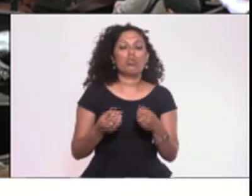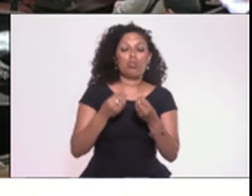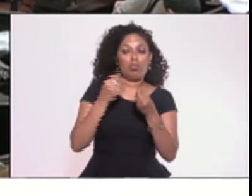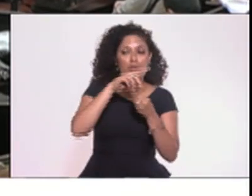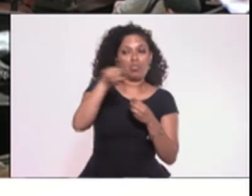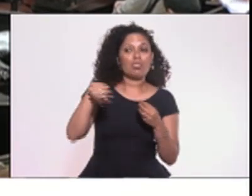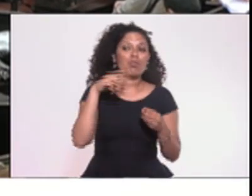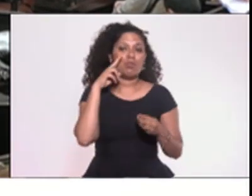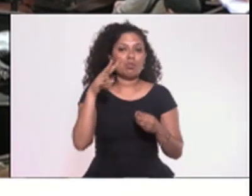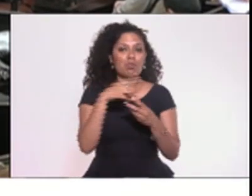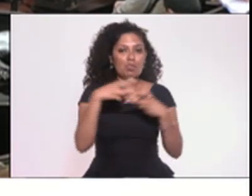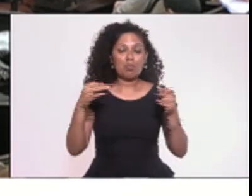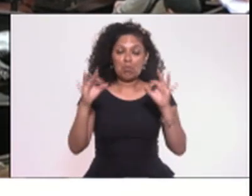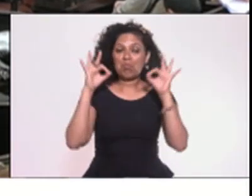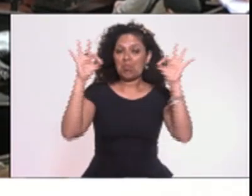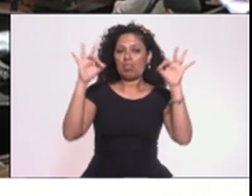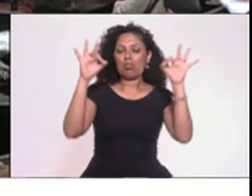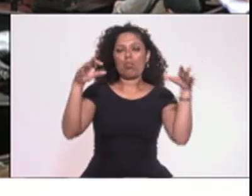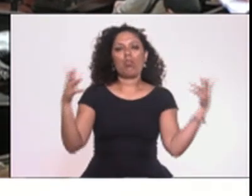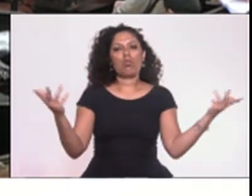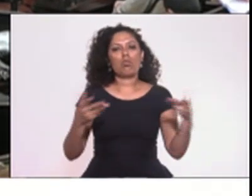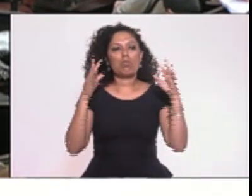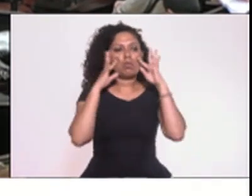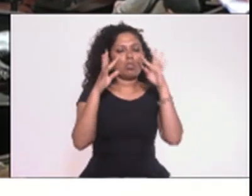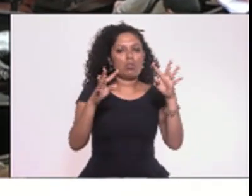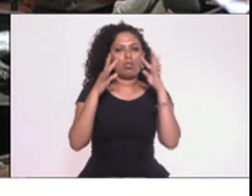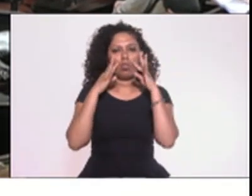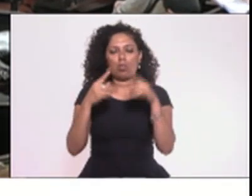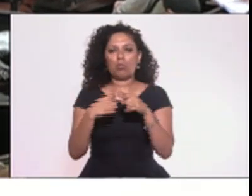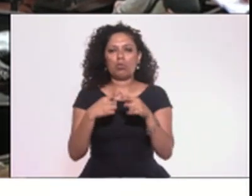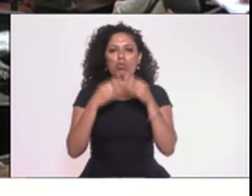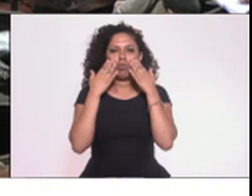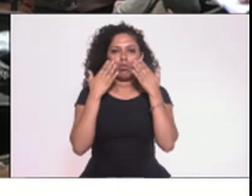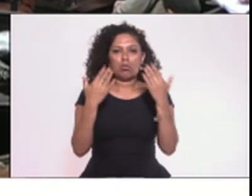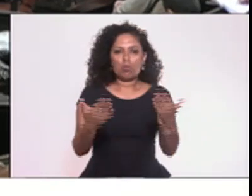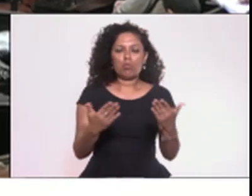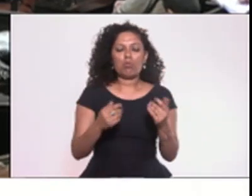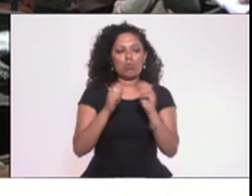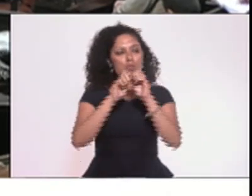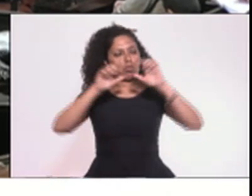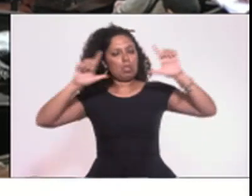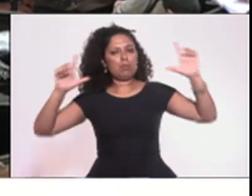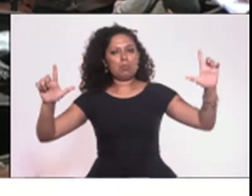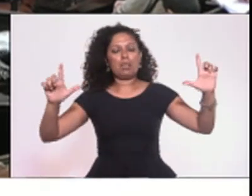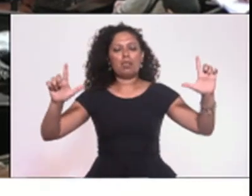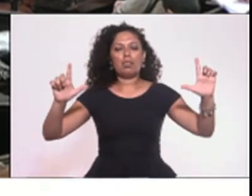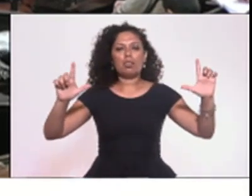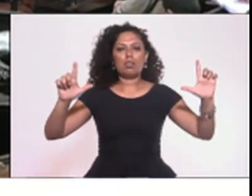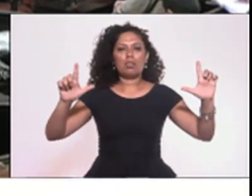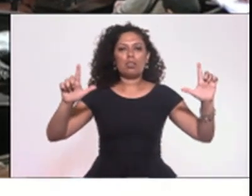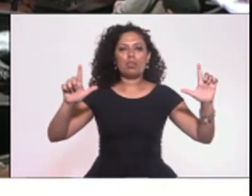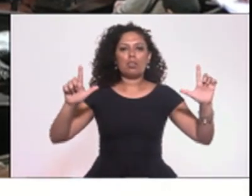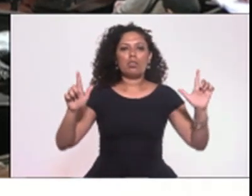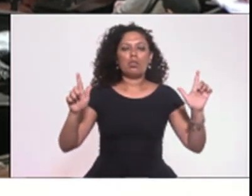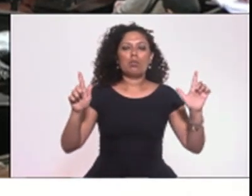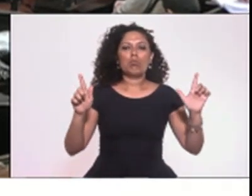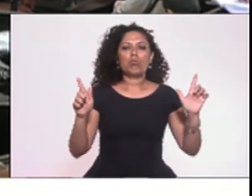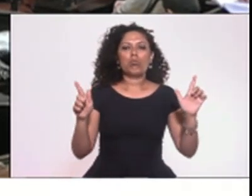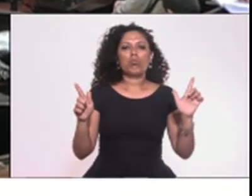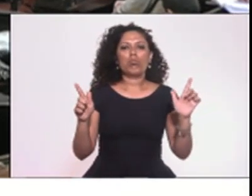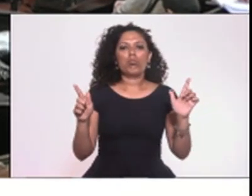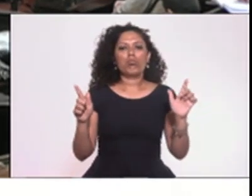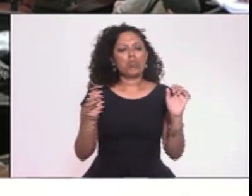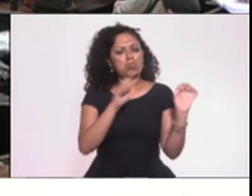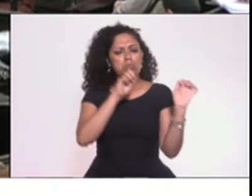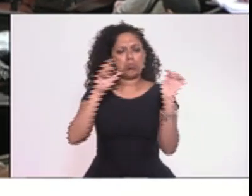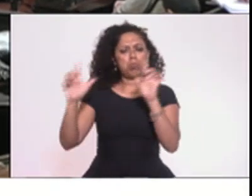quero que prestem bastante atenção, porque eu vou trazer uma surpresa, vou apresentar aqui um case,